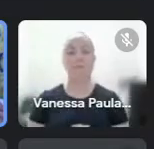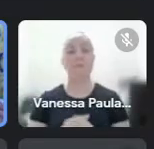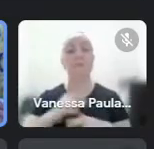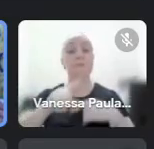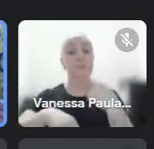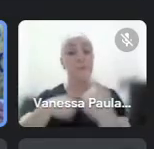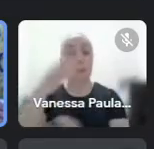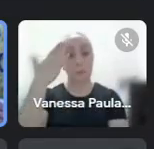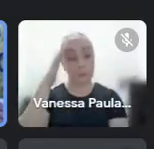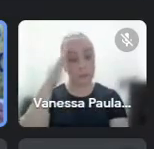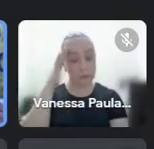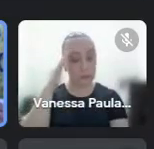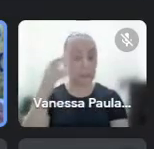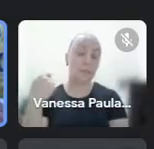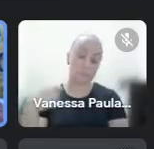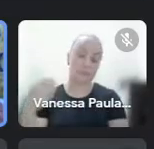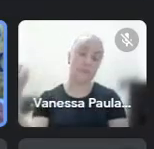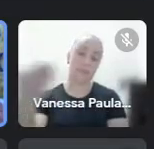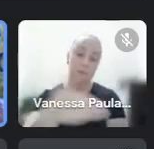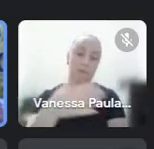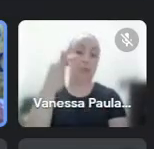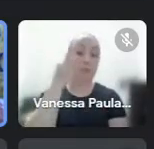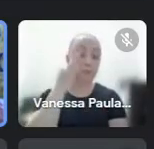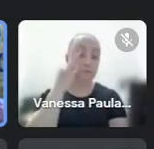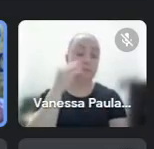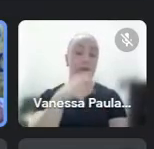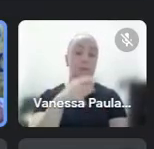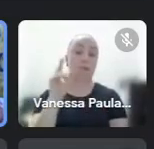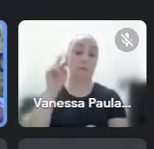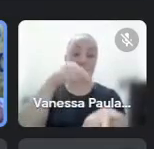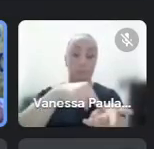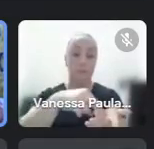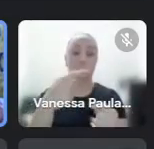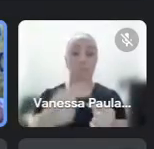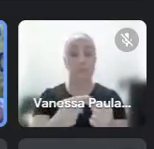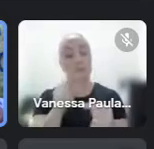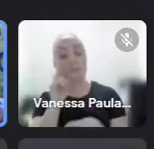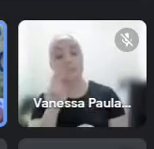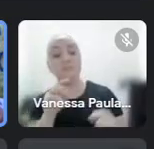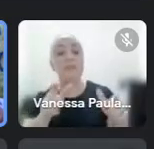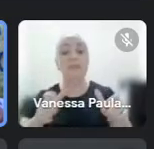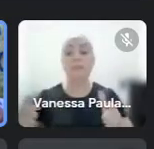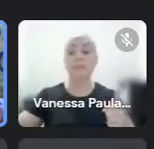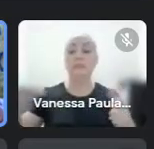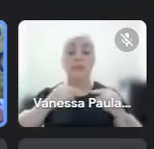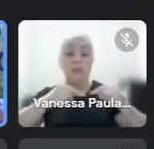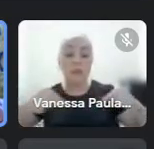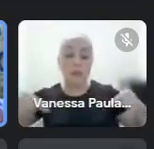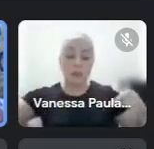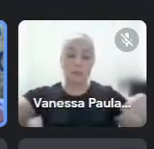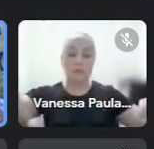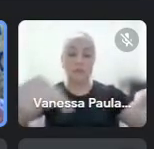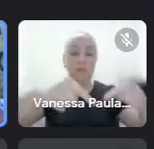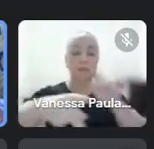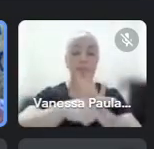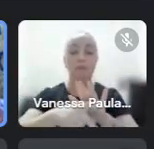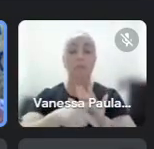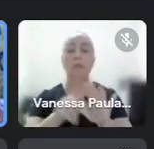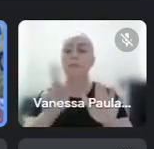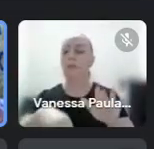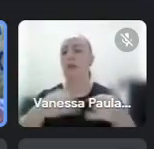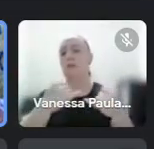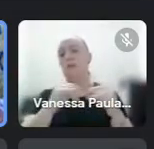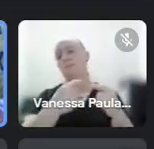entender é importante ir lá, né? Porque você vê a bacia, você vê a linha de drenagem, né? É imensa. Nós temos